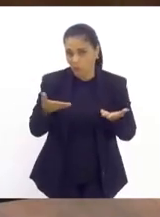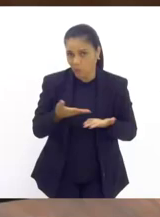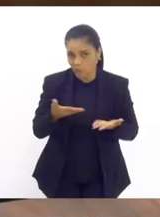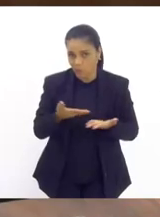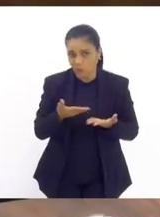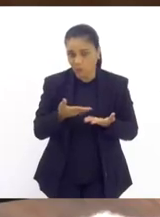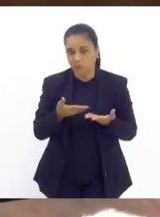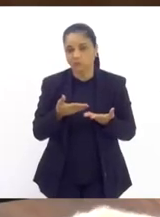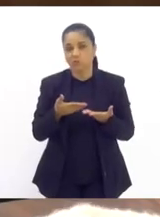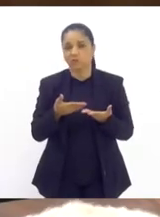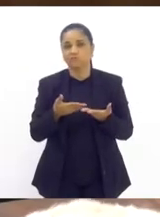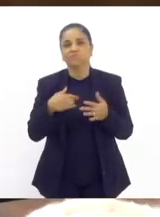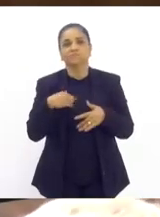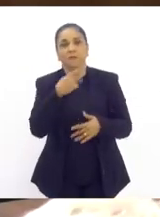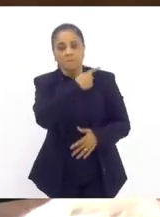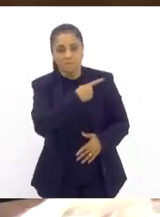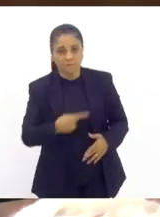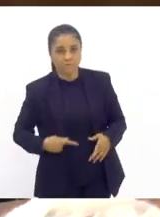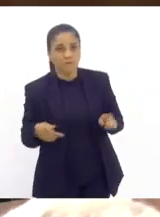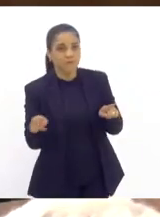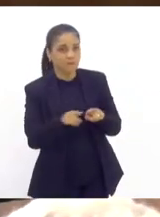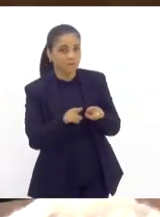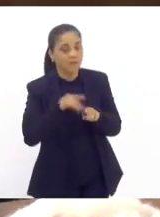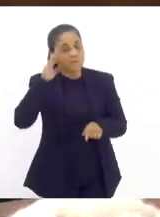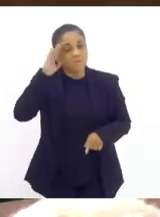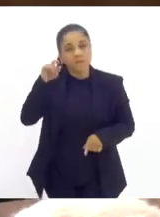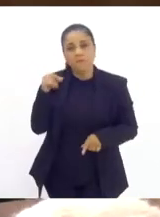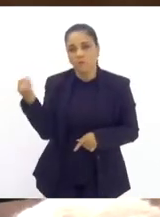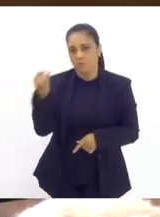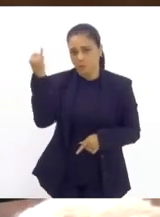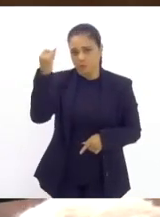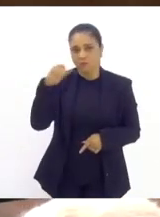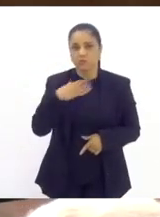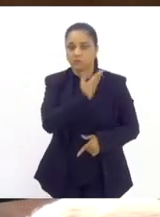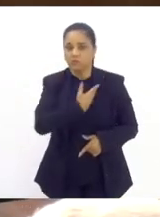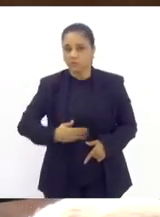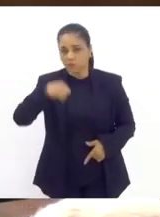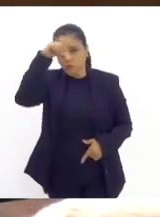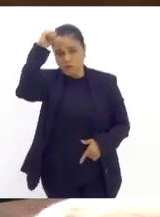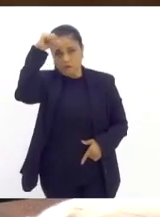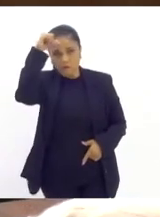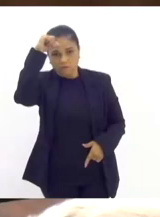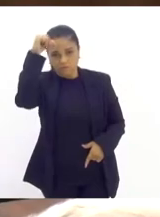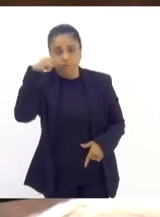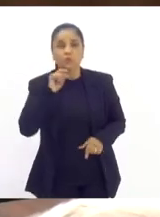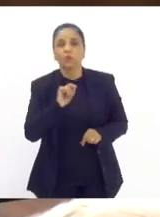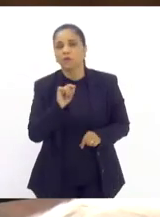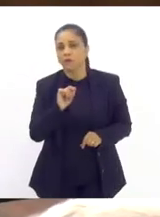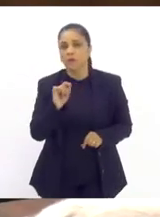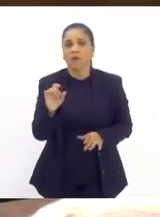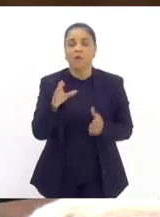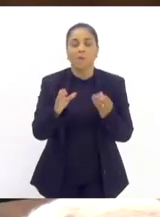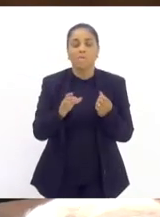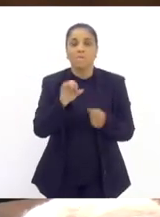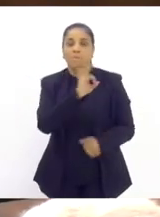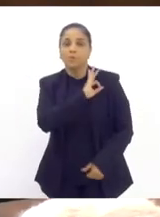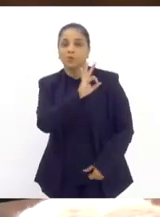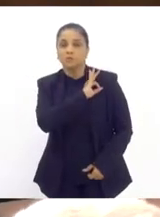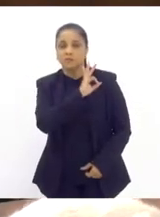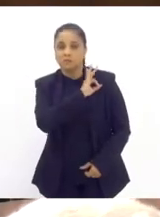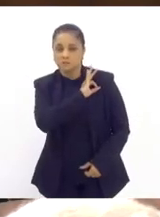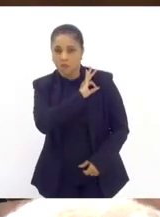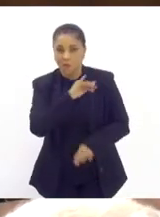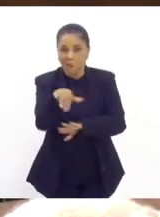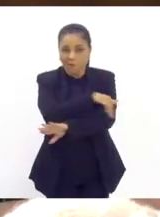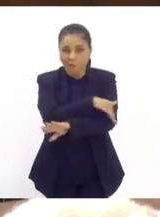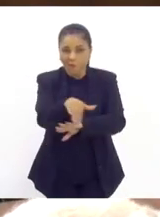presente Quero trazer uma pauta importante para que o nosso Governador Cláudio Castro venha resolver que é no tocante a garantia os policiais penais a gratuidade